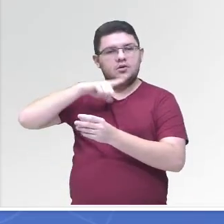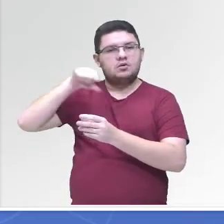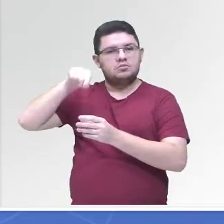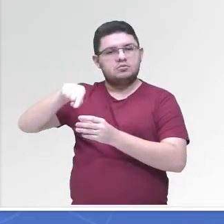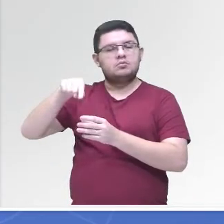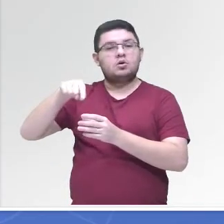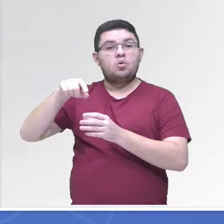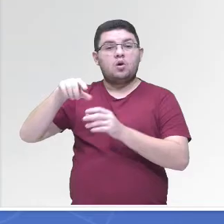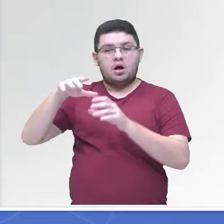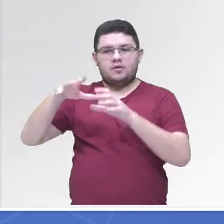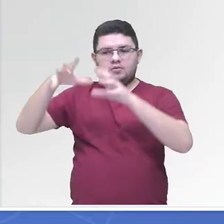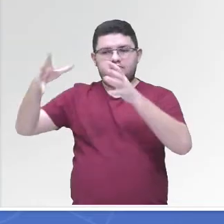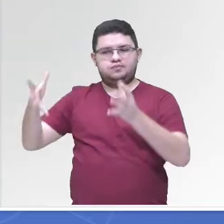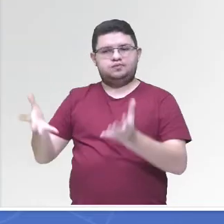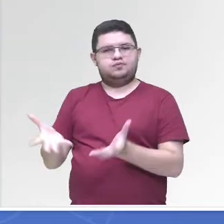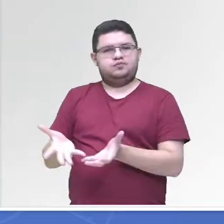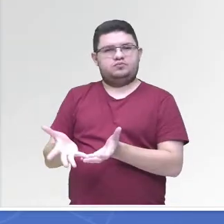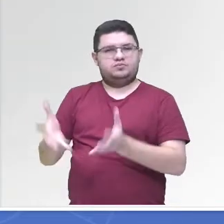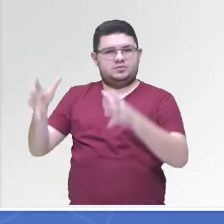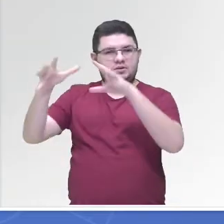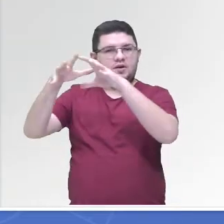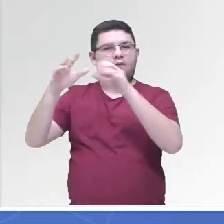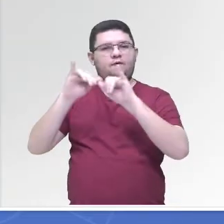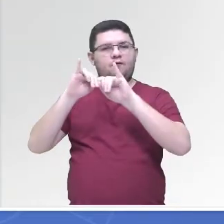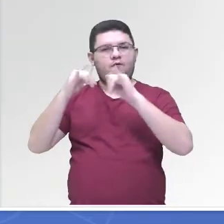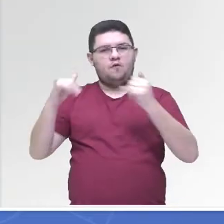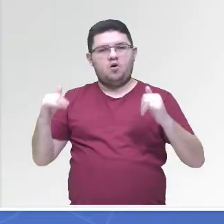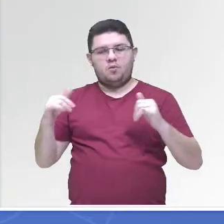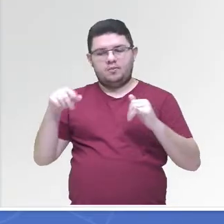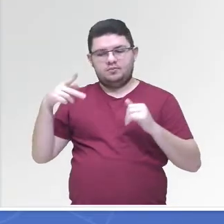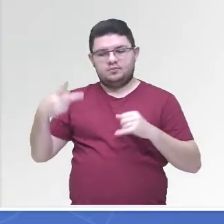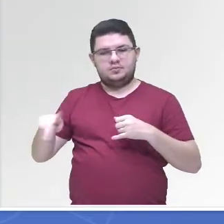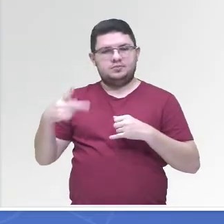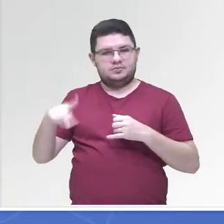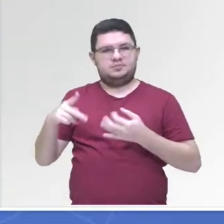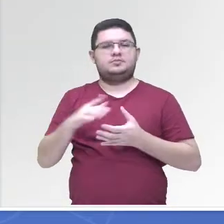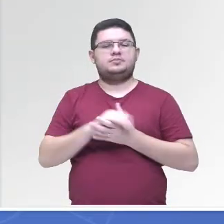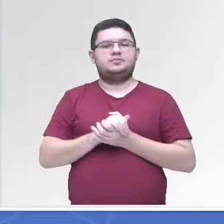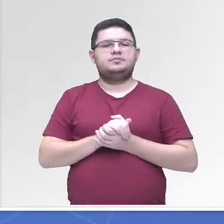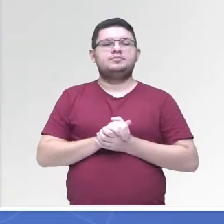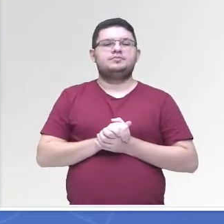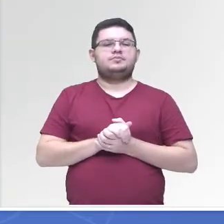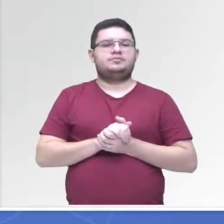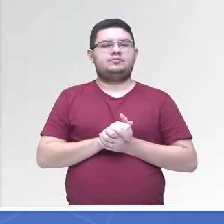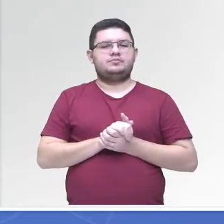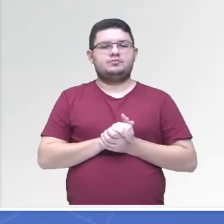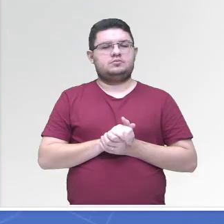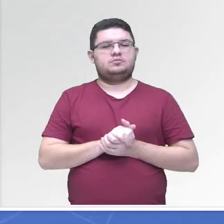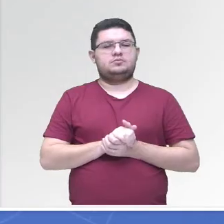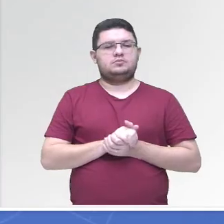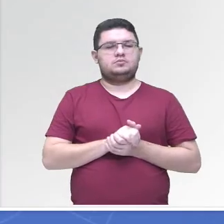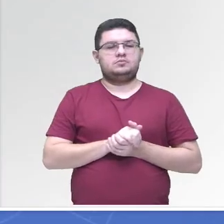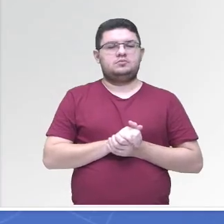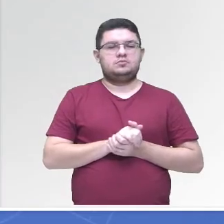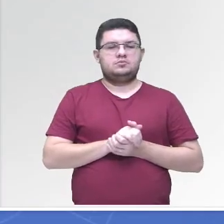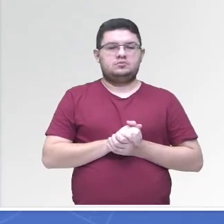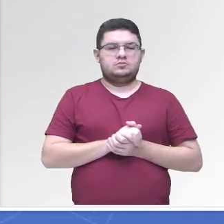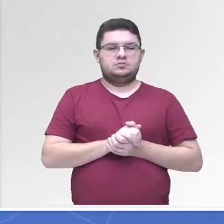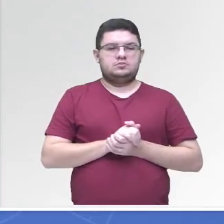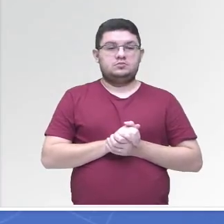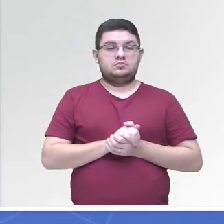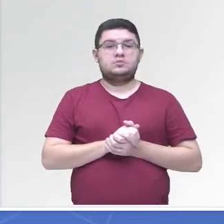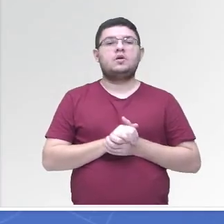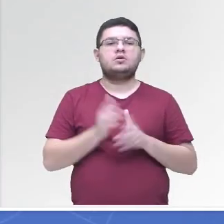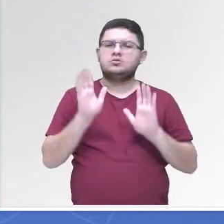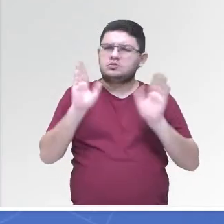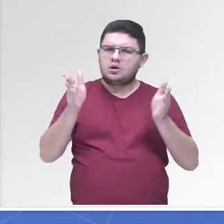determinada forma. Então, o gás presente ali adquiriu a forma do botijão em questão, tá bom? Agora a gente já